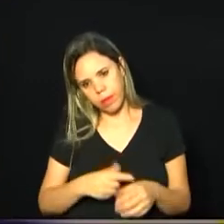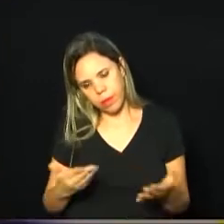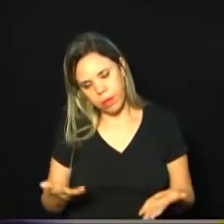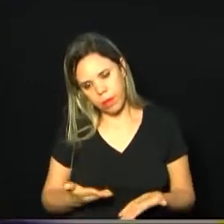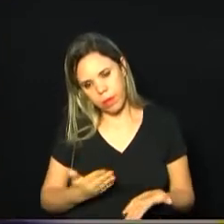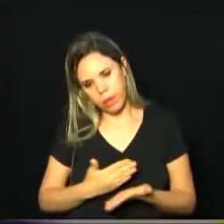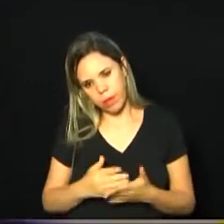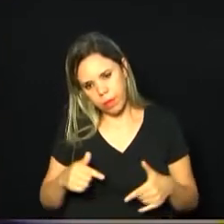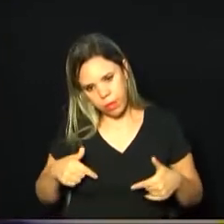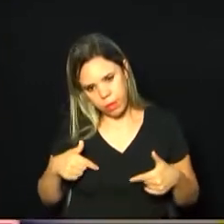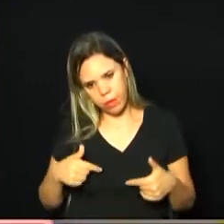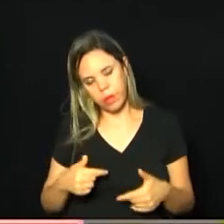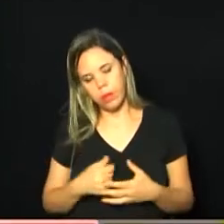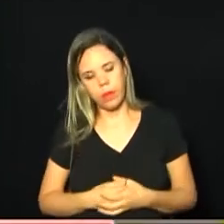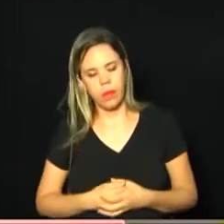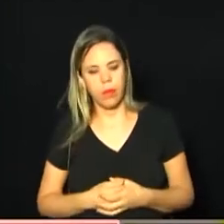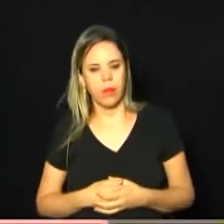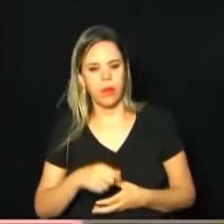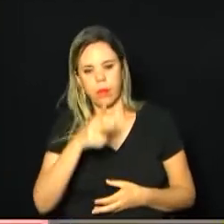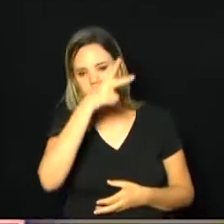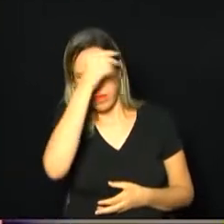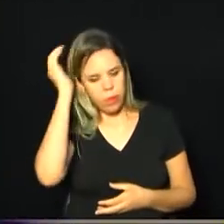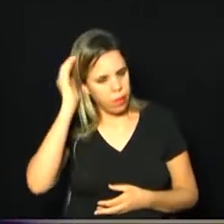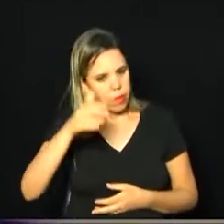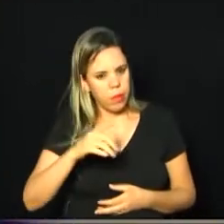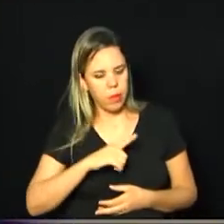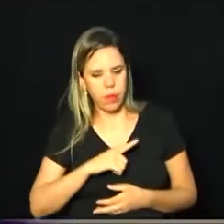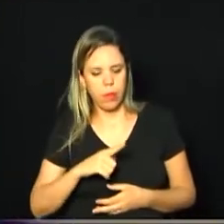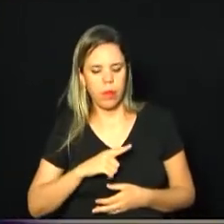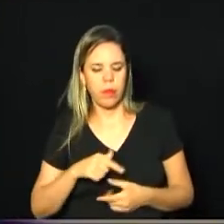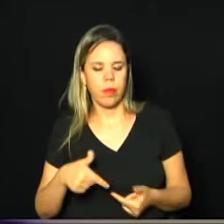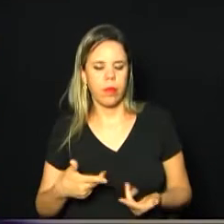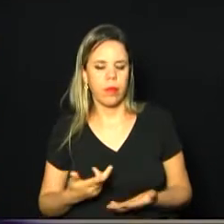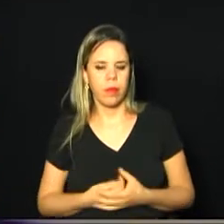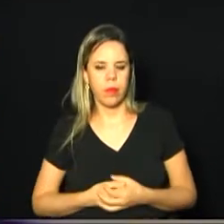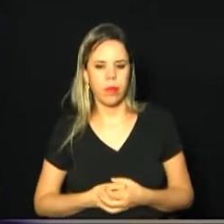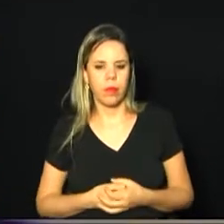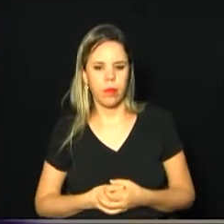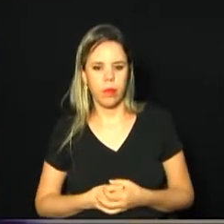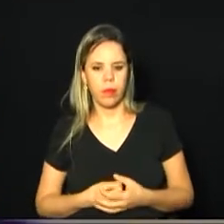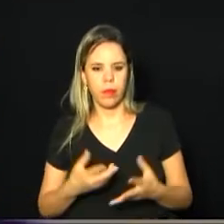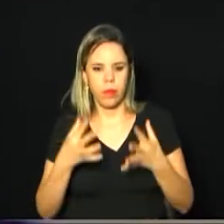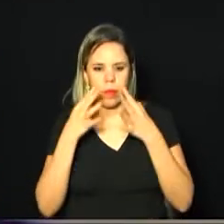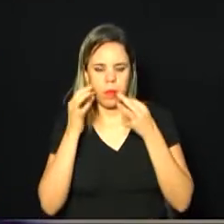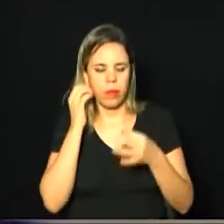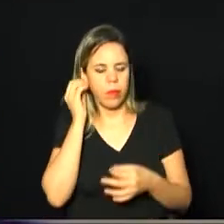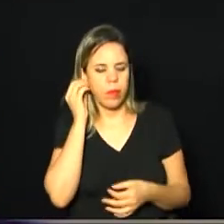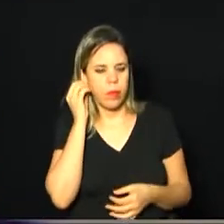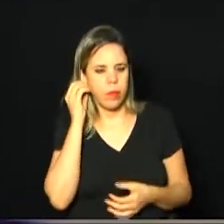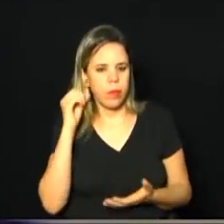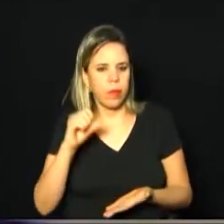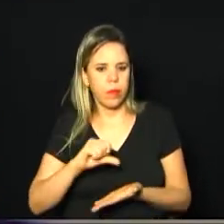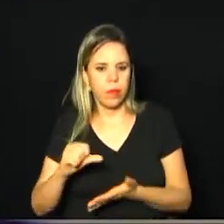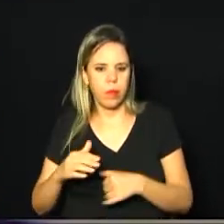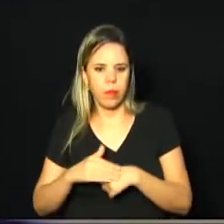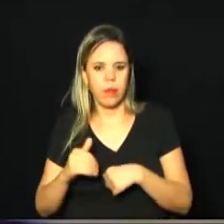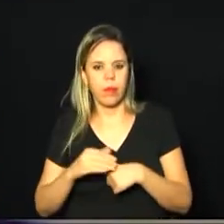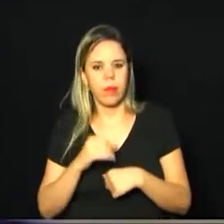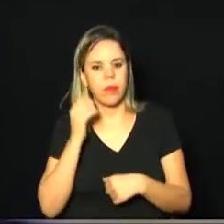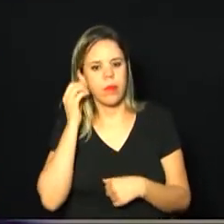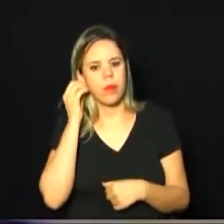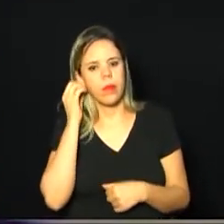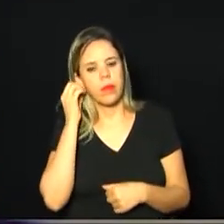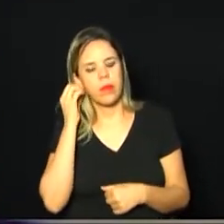é uma iniciativa que o prefeito Dário salar de Tem tomado de olhar para essa região aqui com todo carinho